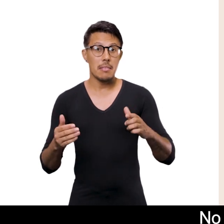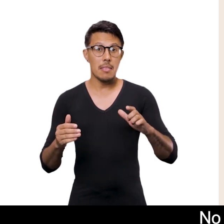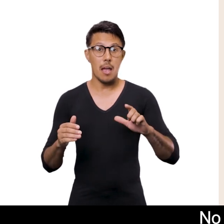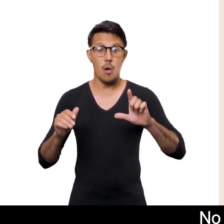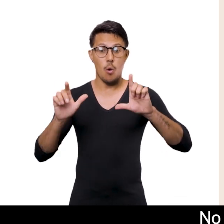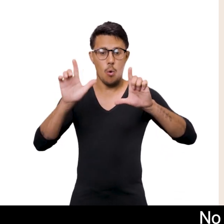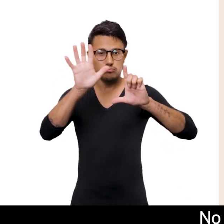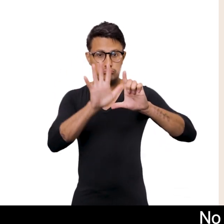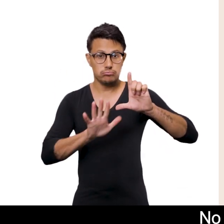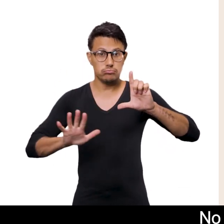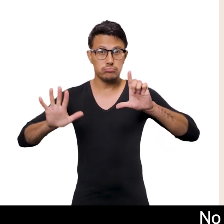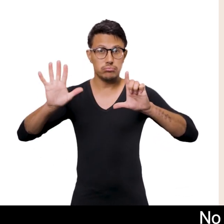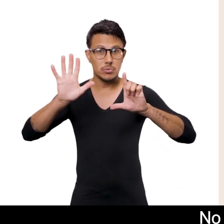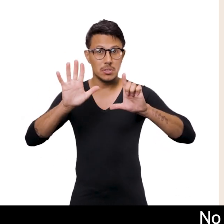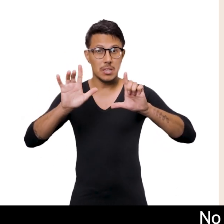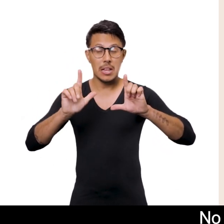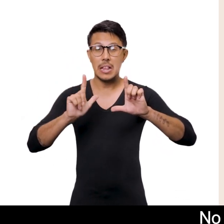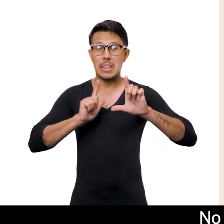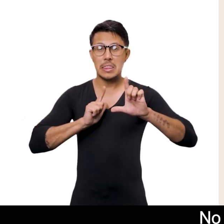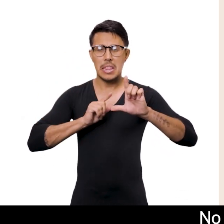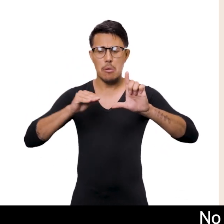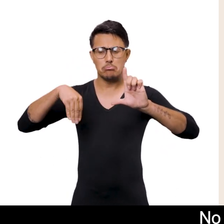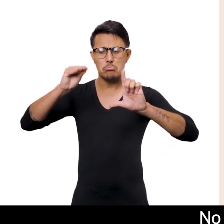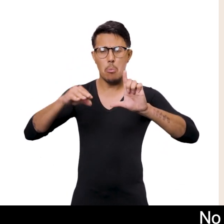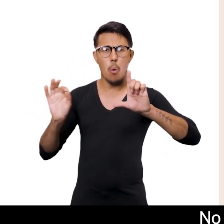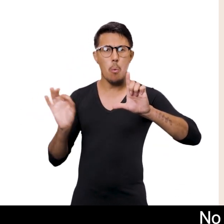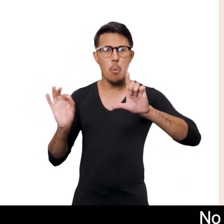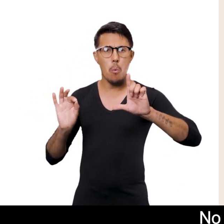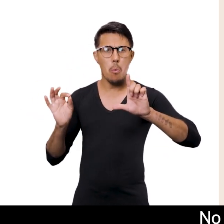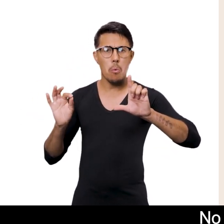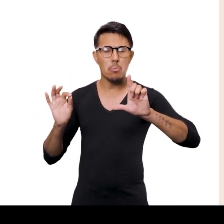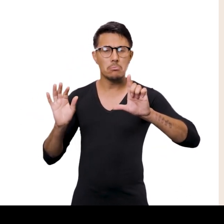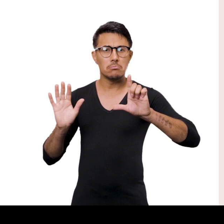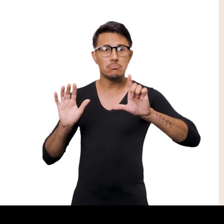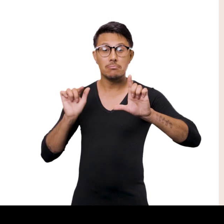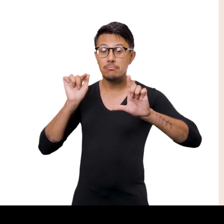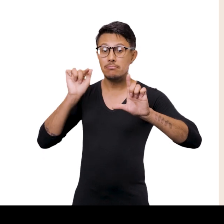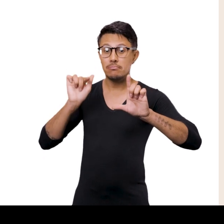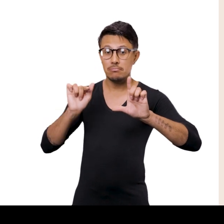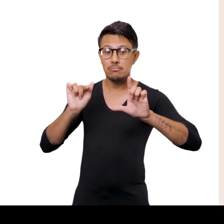caso dessa obra, o artista deixa uma parte do tecido sem pintura.